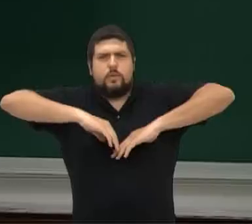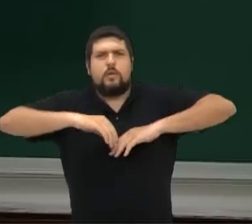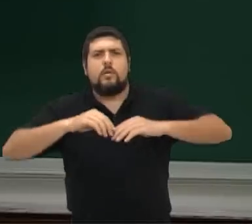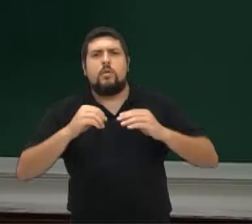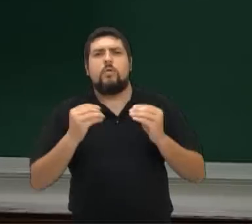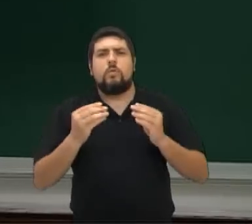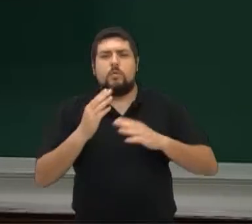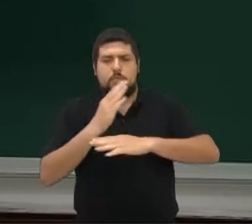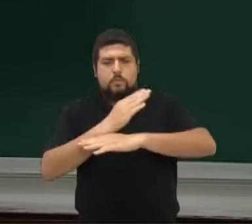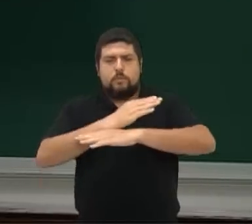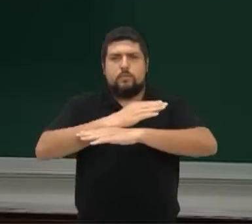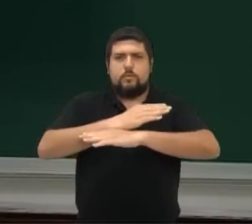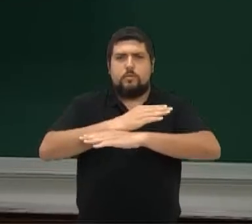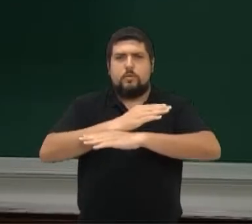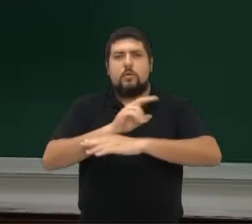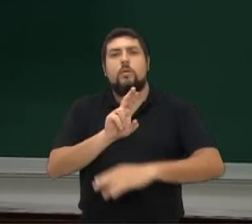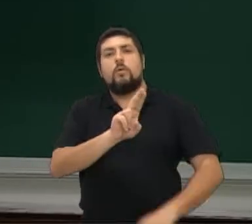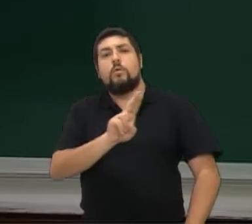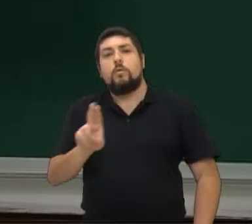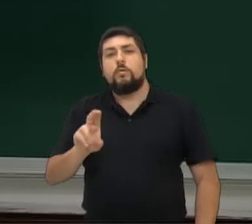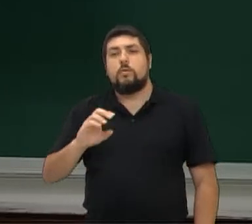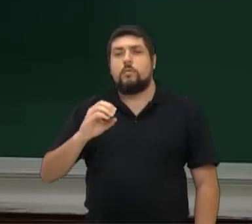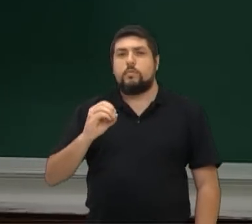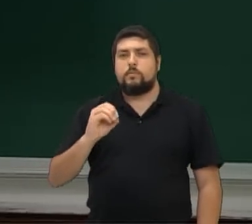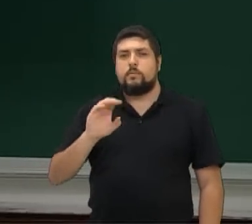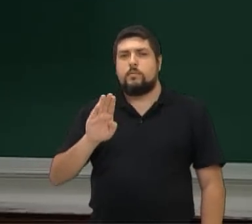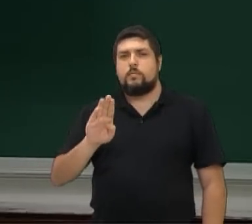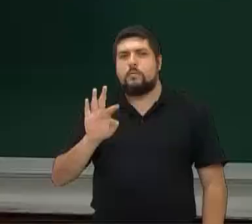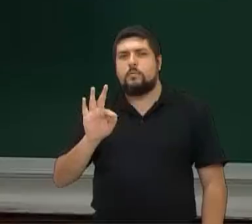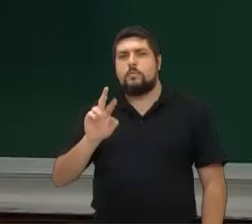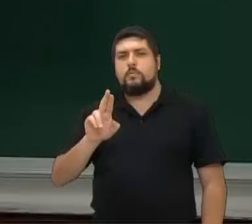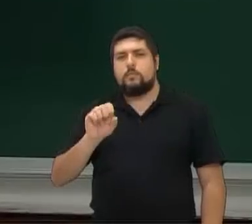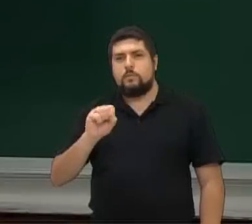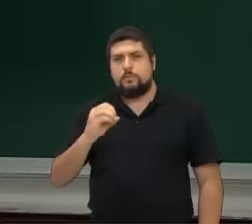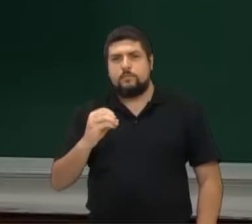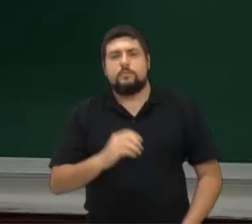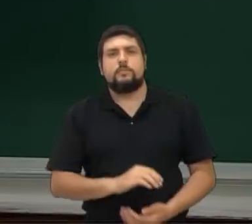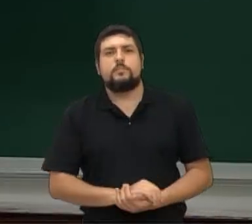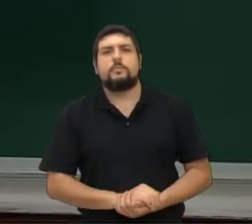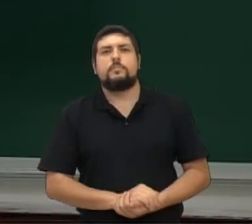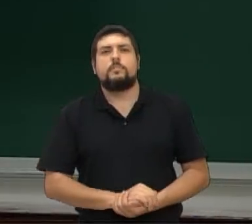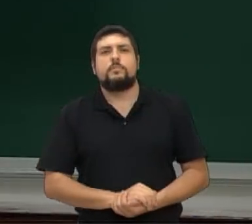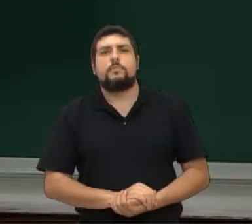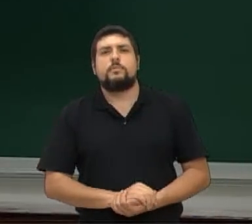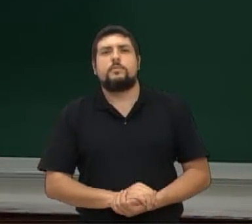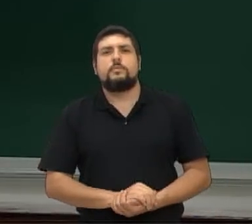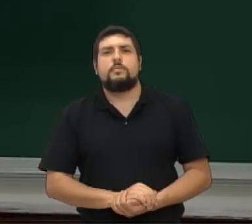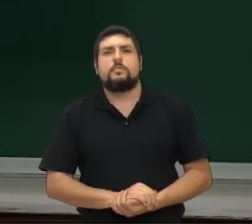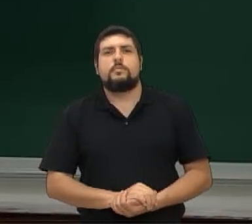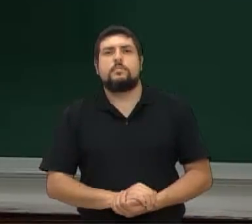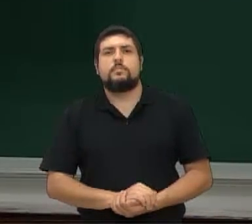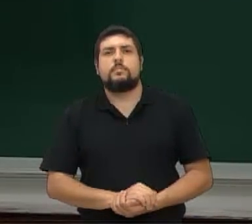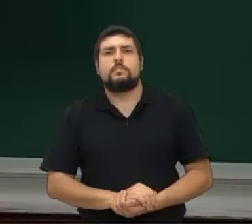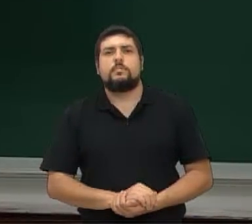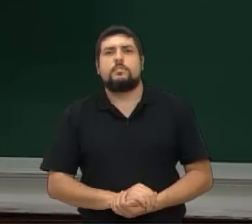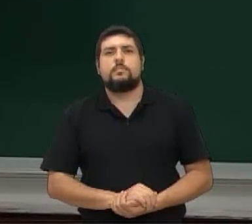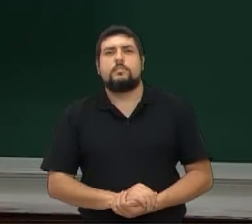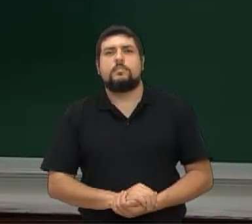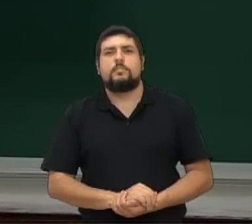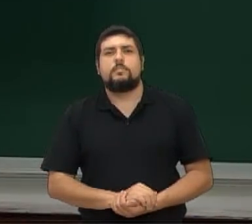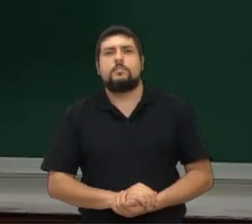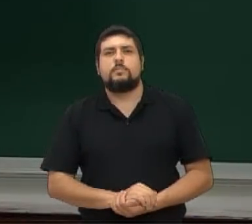classificados como ângulos obtuso, ok? E aqui, veja, ele está representando dois